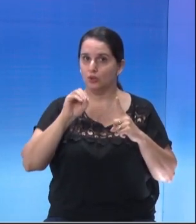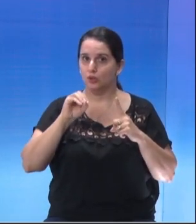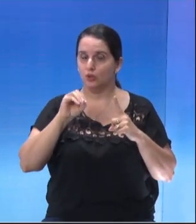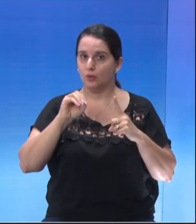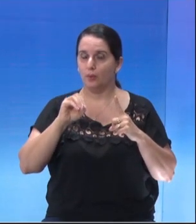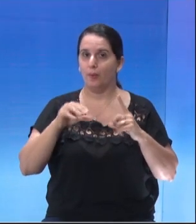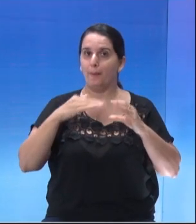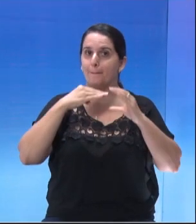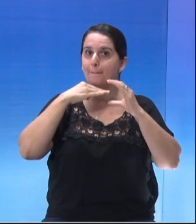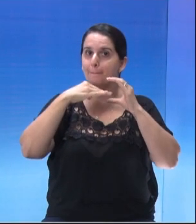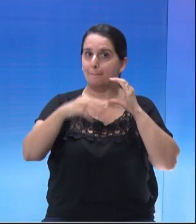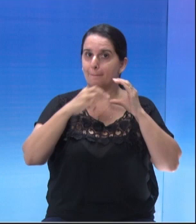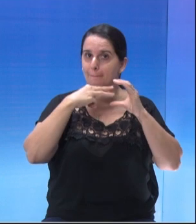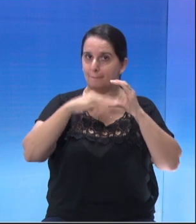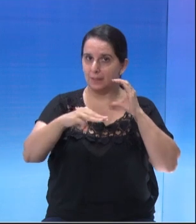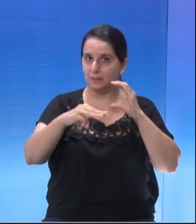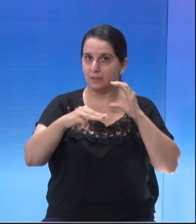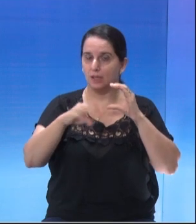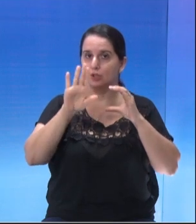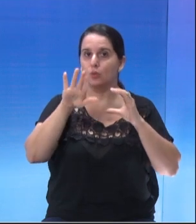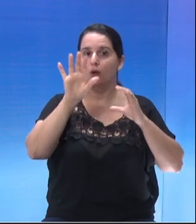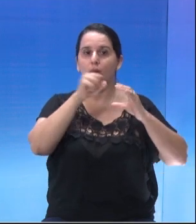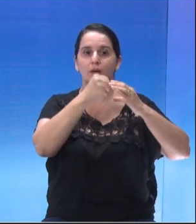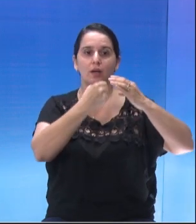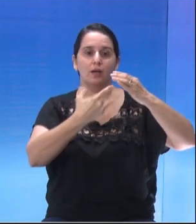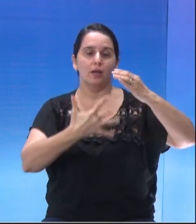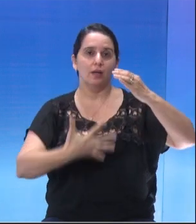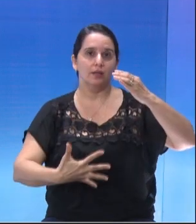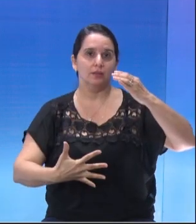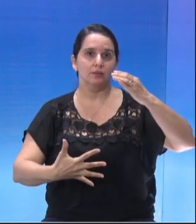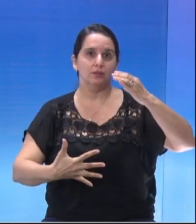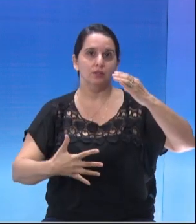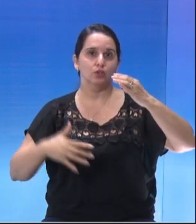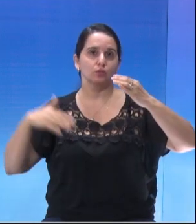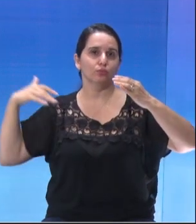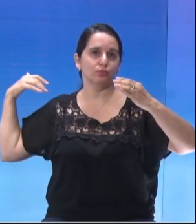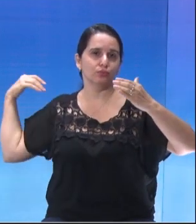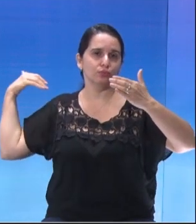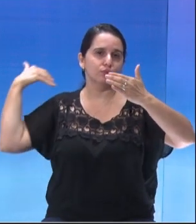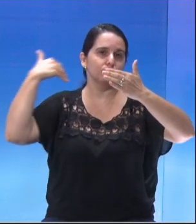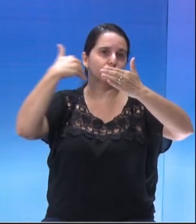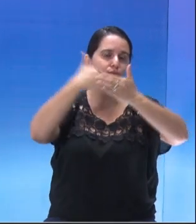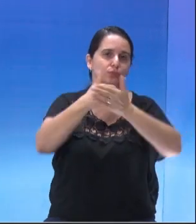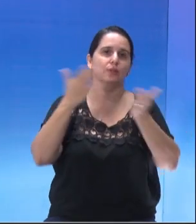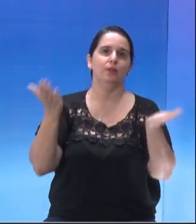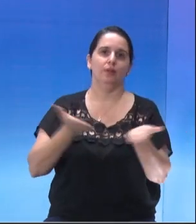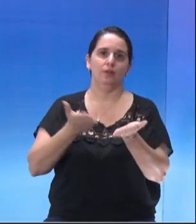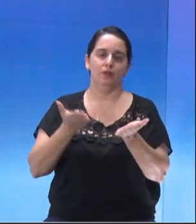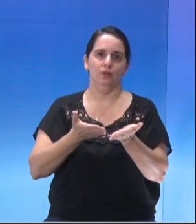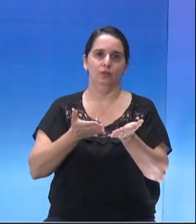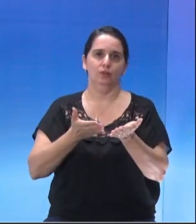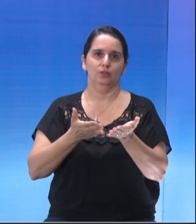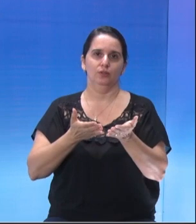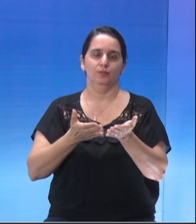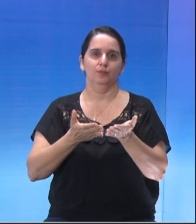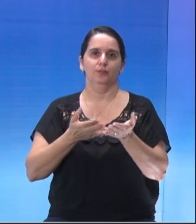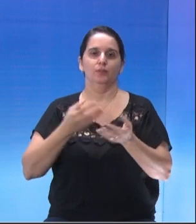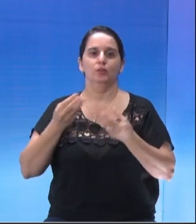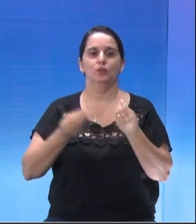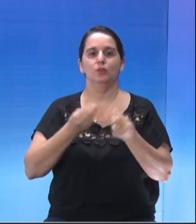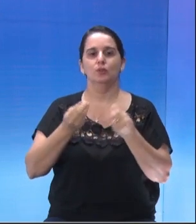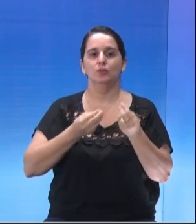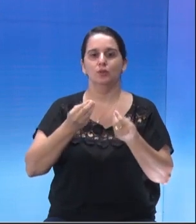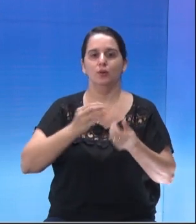mensagem, identifica-se como característica que pendura ao longo dos tempos, que vem, não é só a mensagem atual. Então,